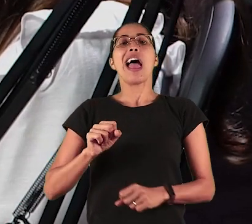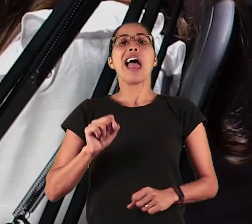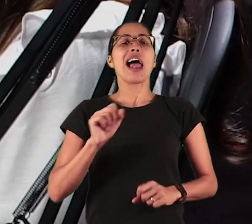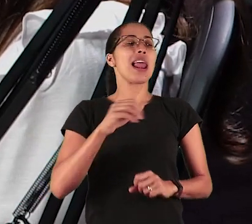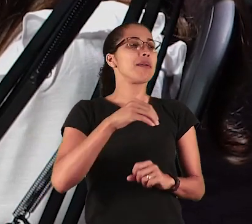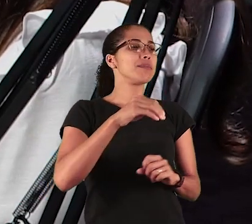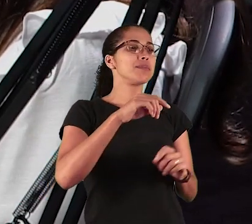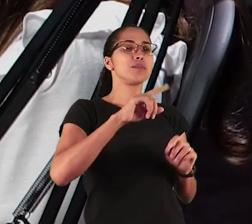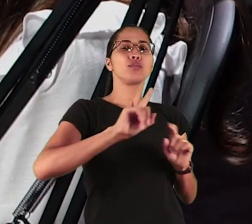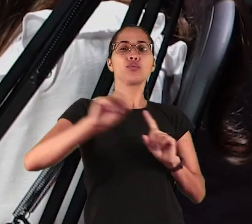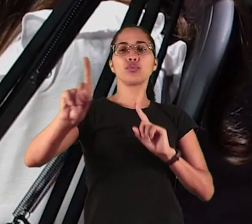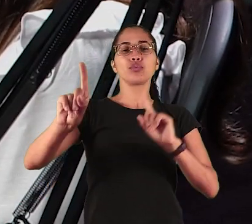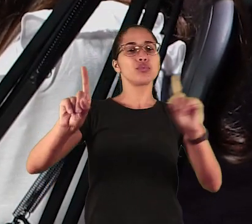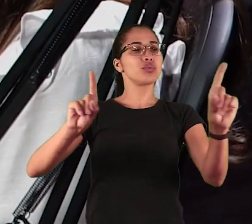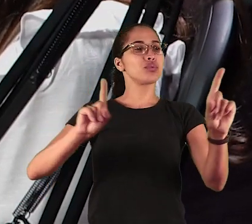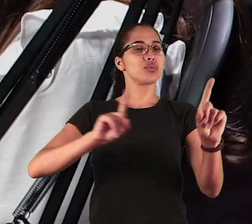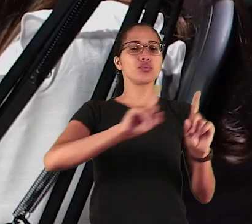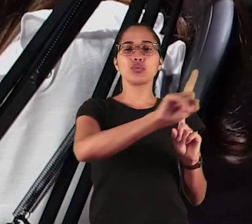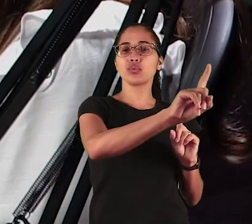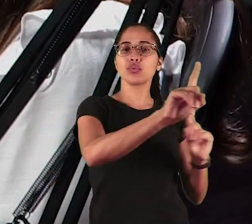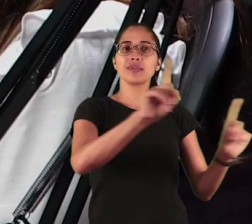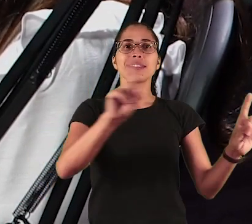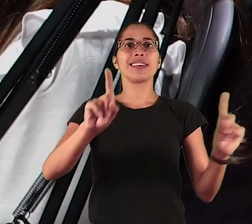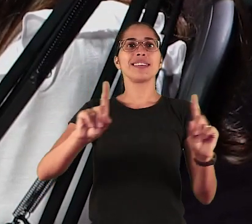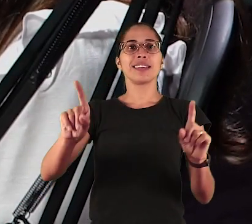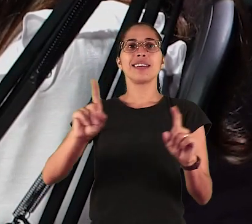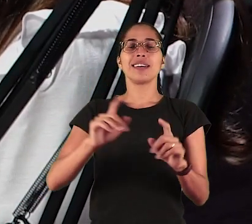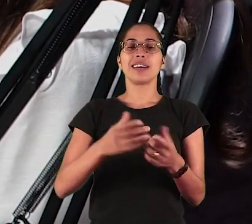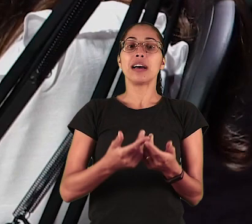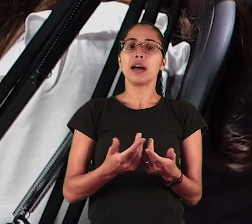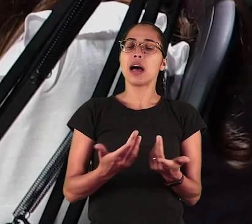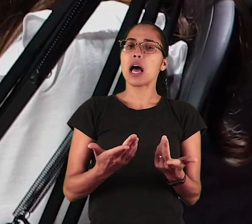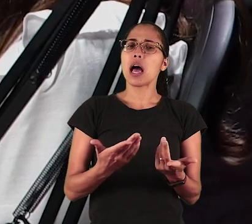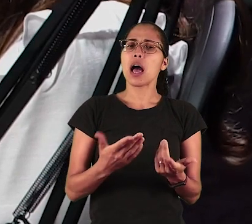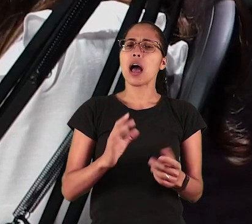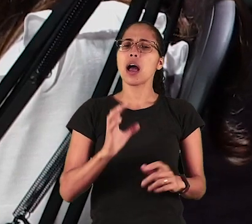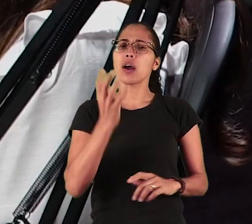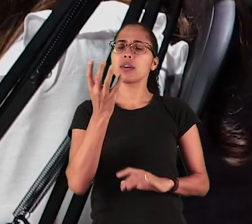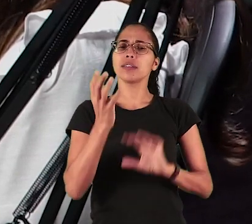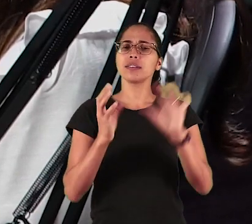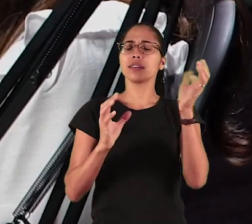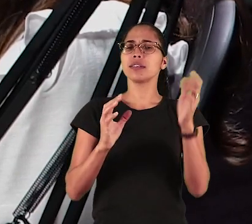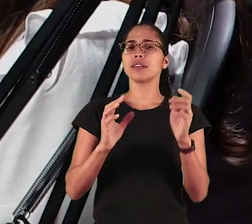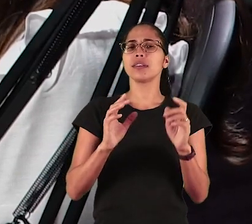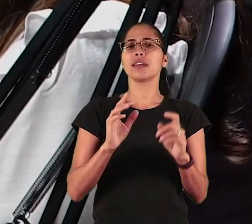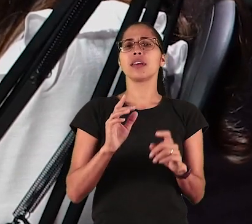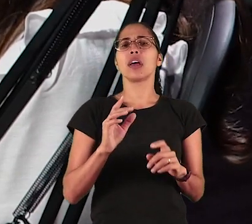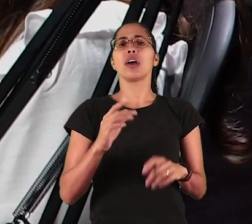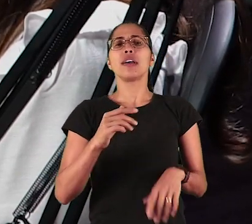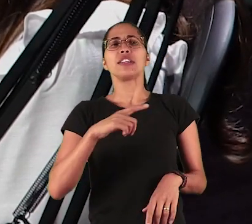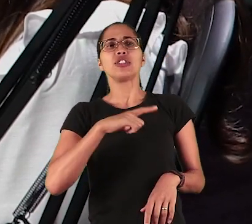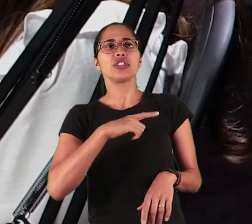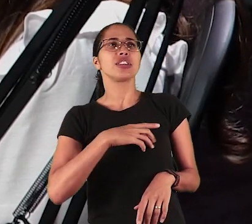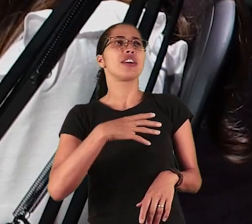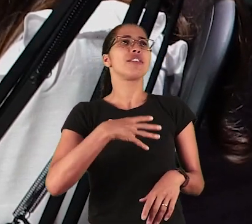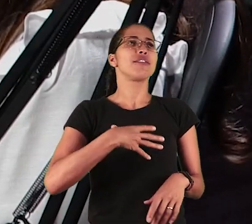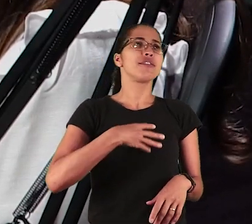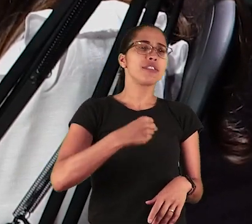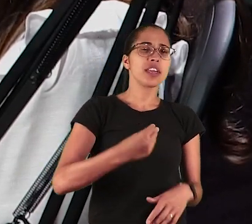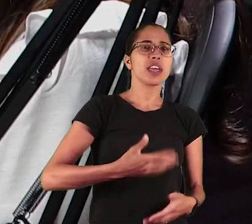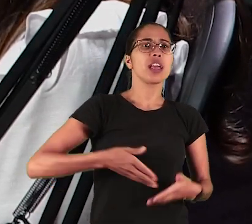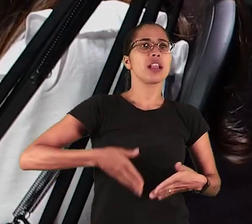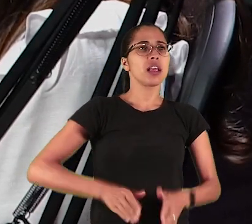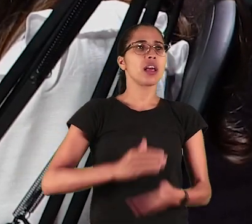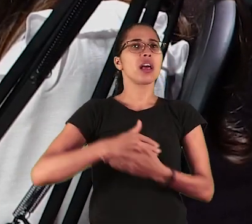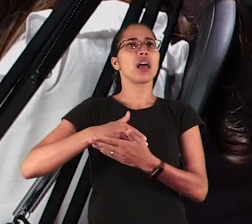elas eram muito boas analistas a souties aí de VP para cima elas foram né saindo aos poucos foram tendo filho mas